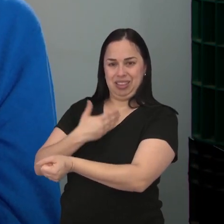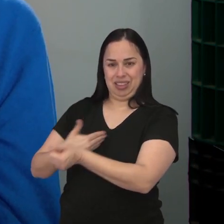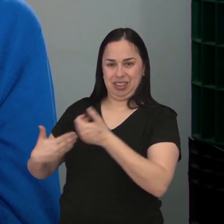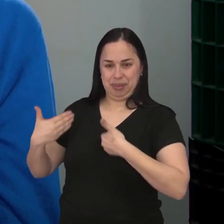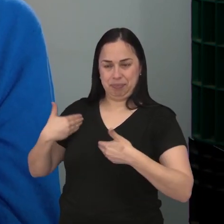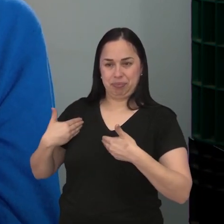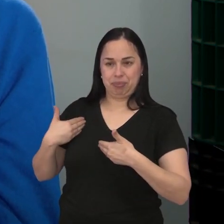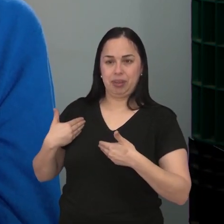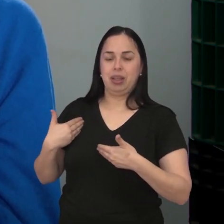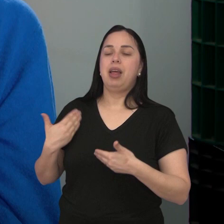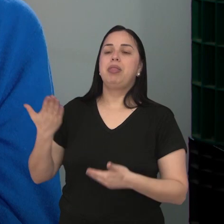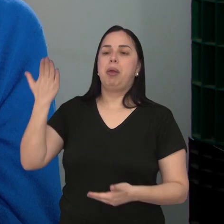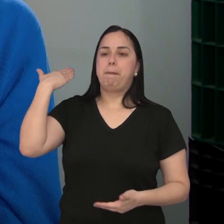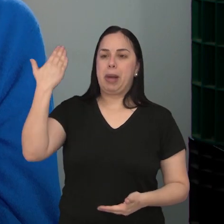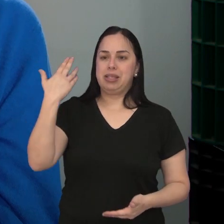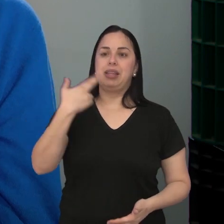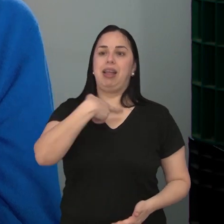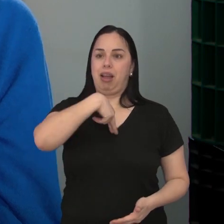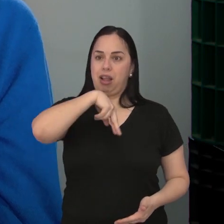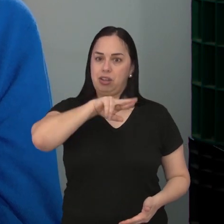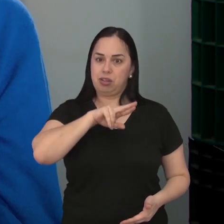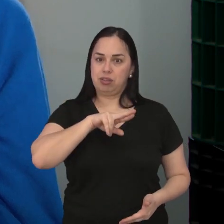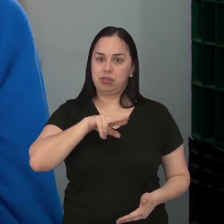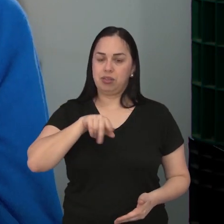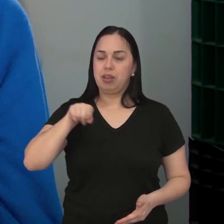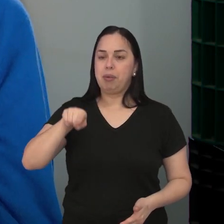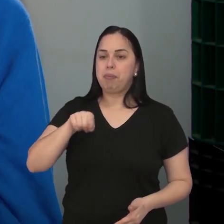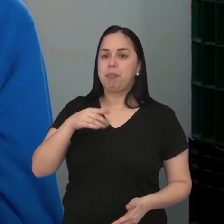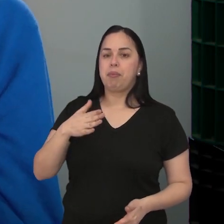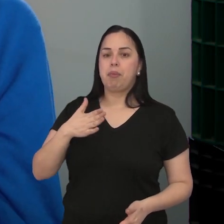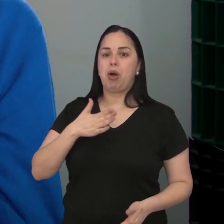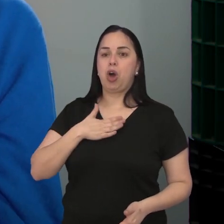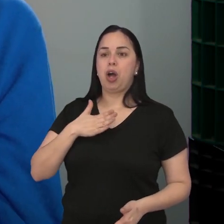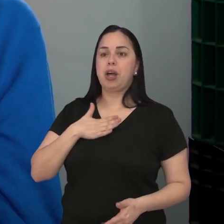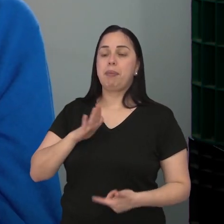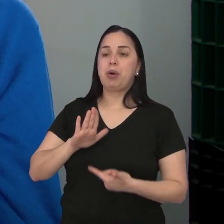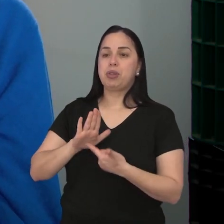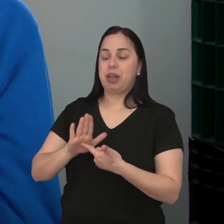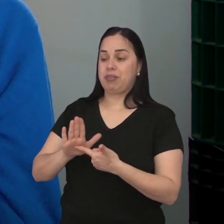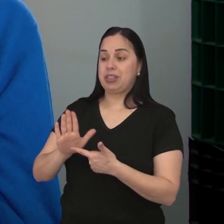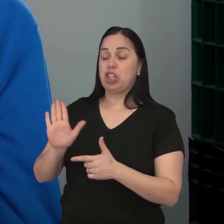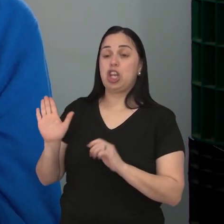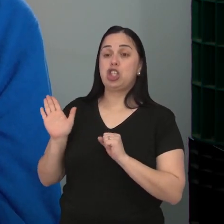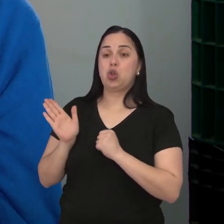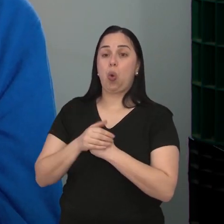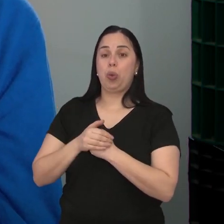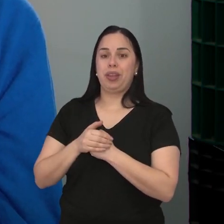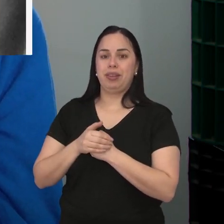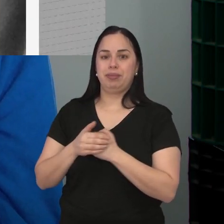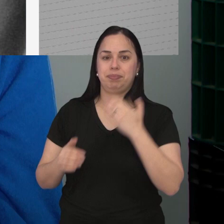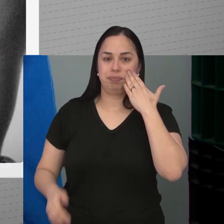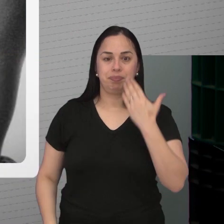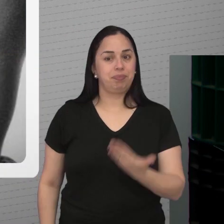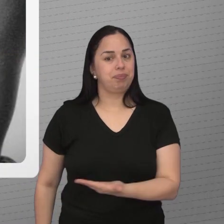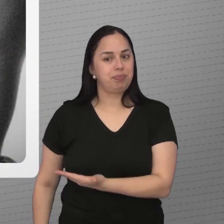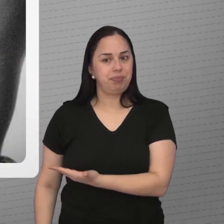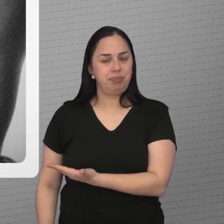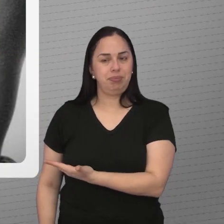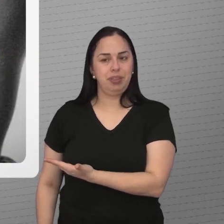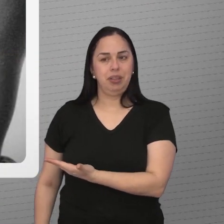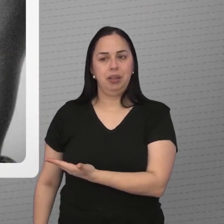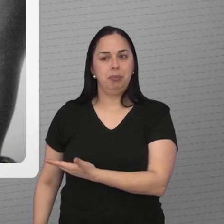A doutrina religiosa vigente na época determinava que essas decorações tinham que ser escondidas porque